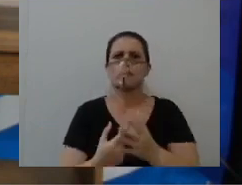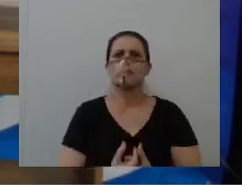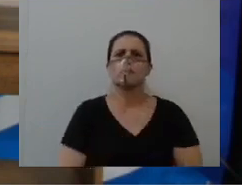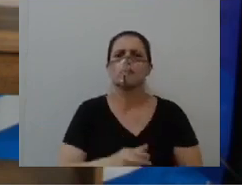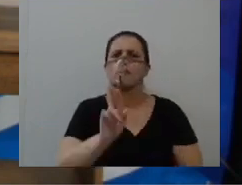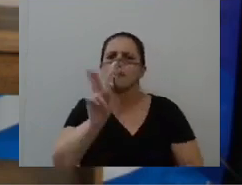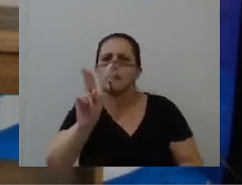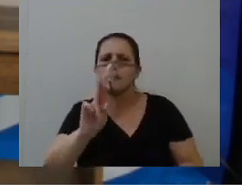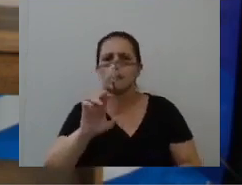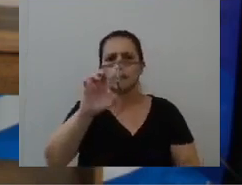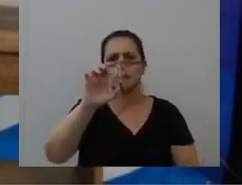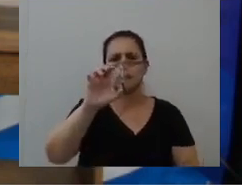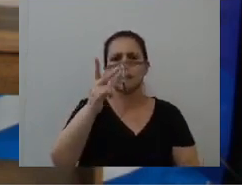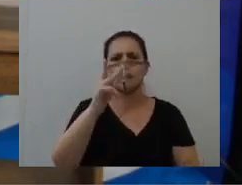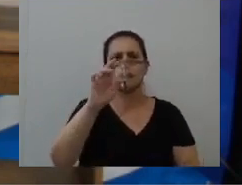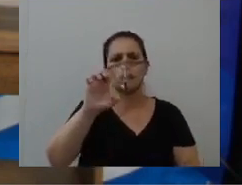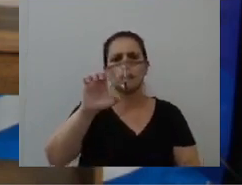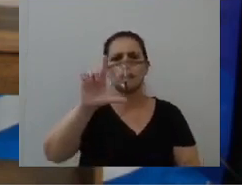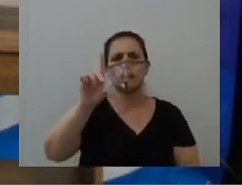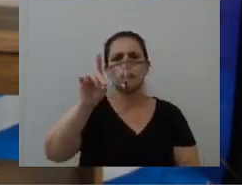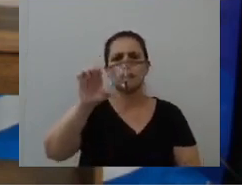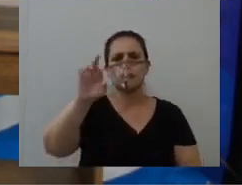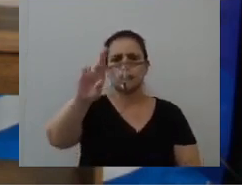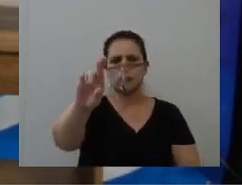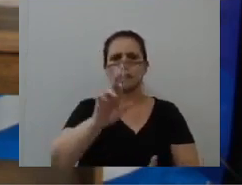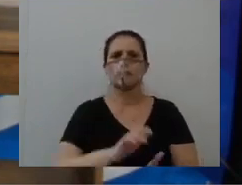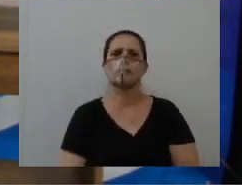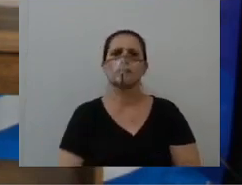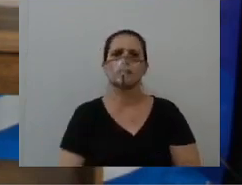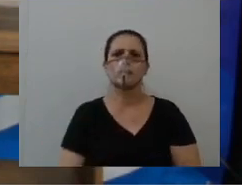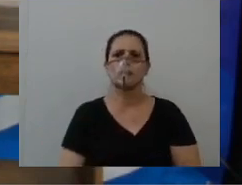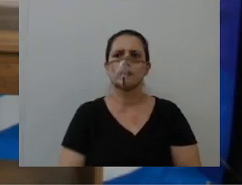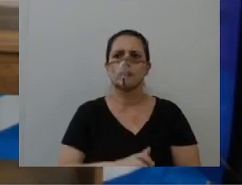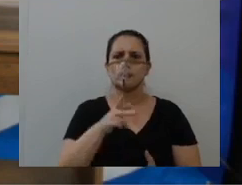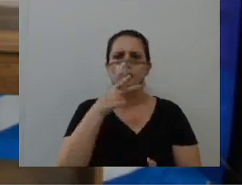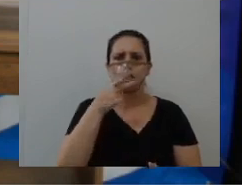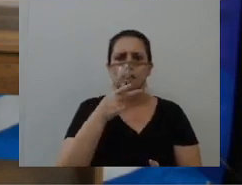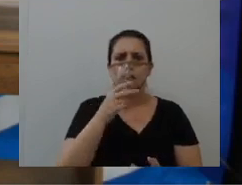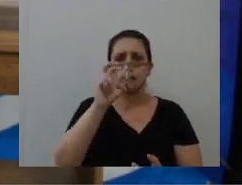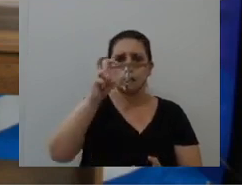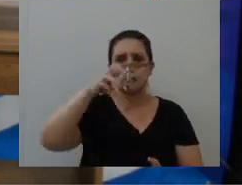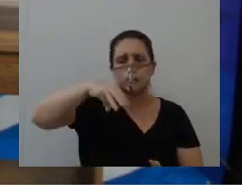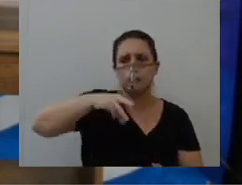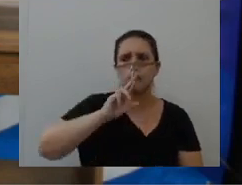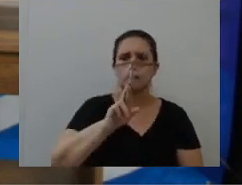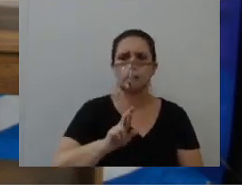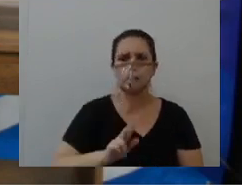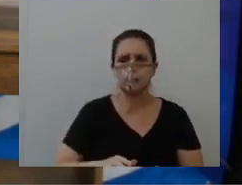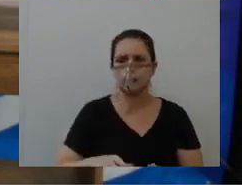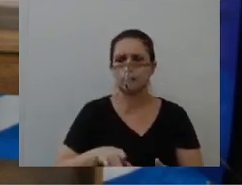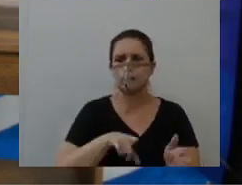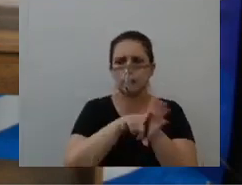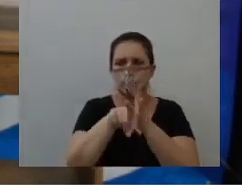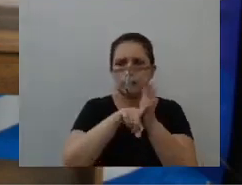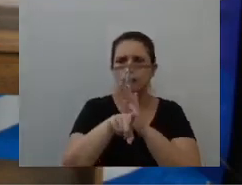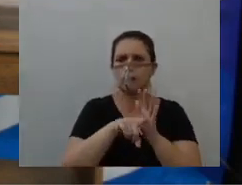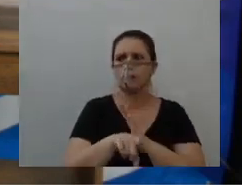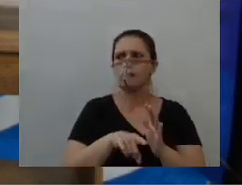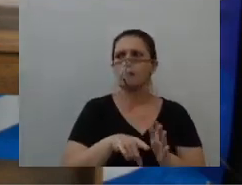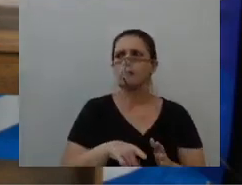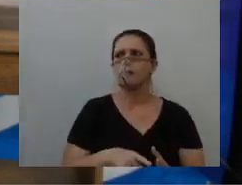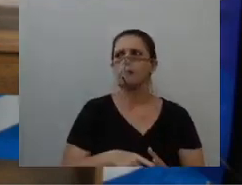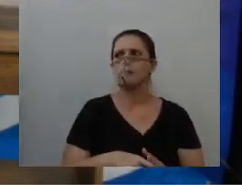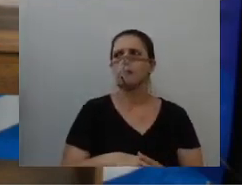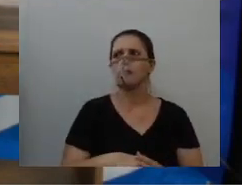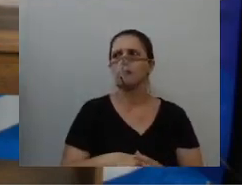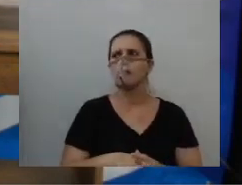nome? Opa, Helder. Foi o que a gente falou aqui. Eu tenho 5 minutos para responder todas essas perguntas, Helder. Vou te pedir para tu ficar ligado nas próximas aulas,